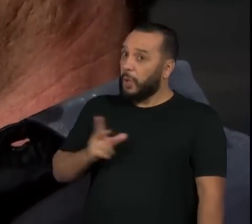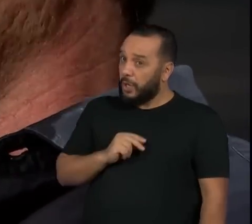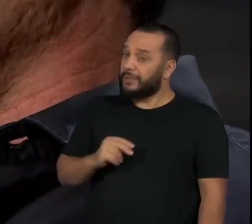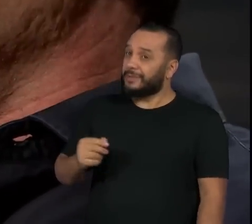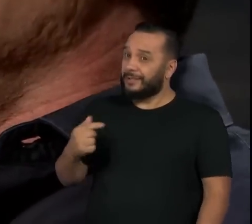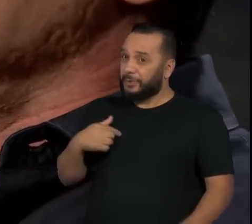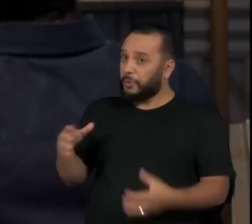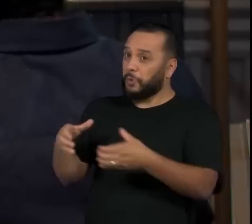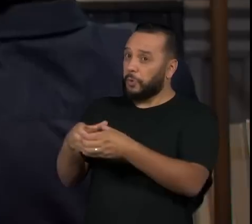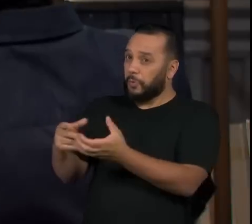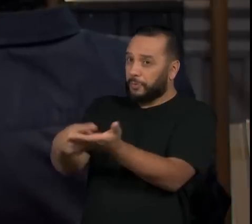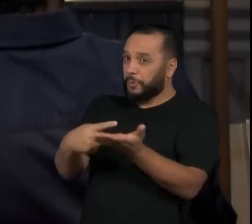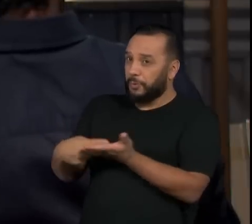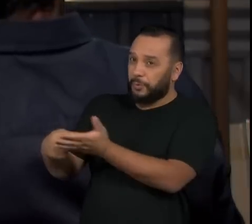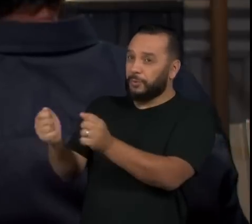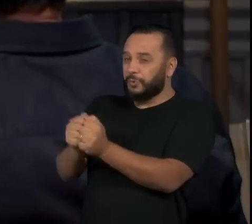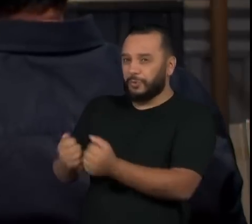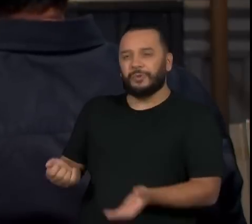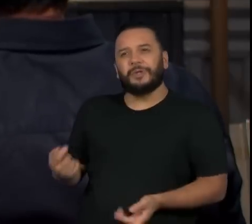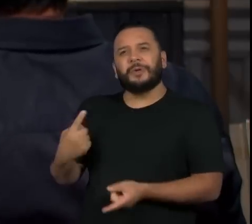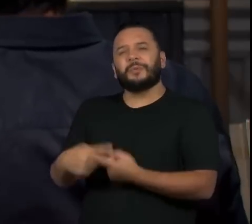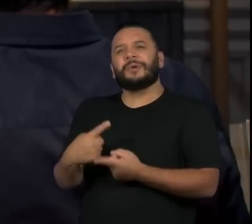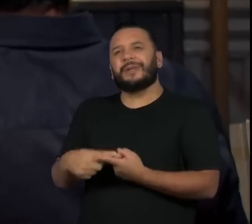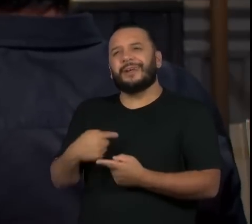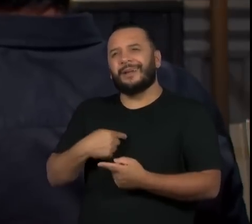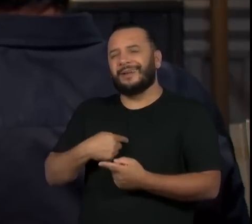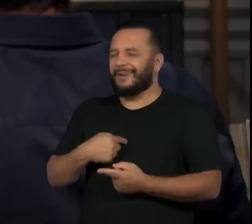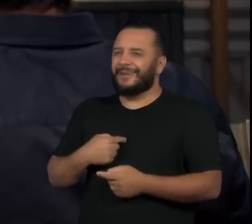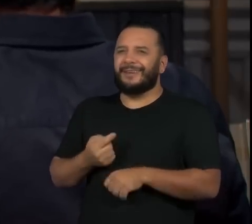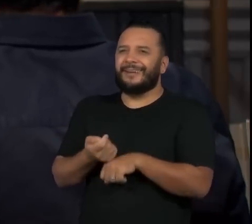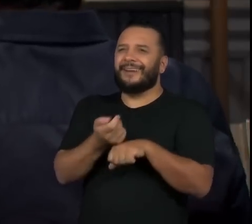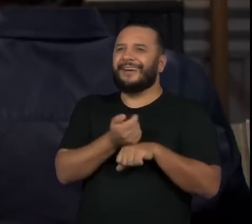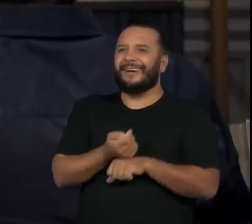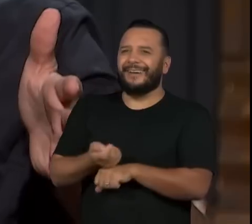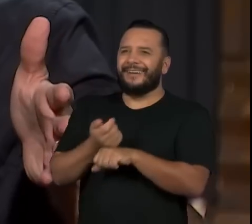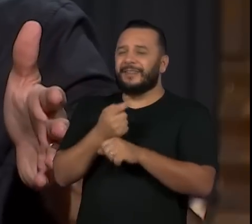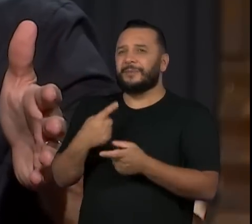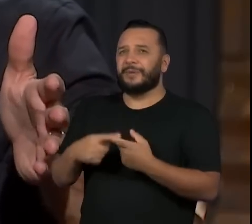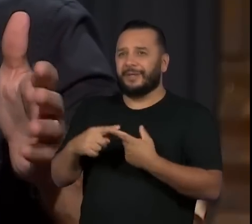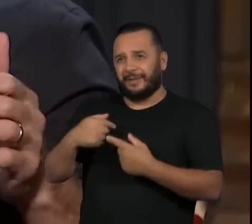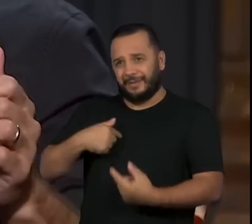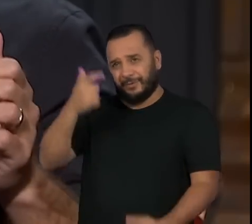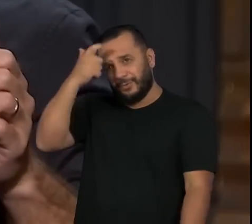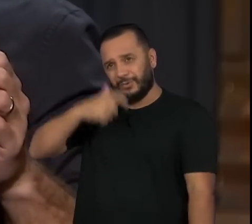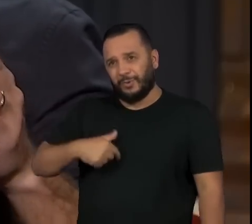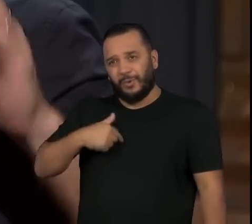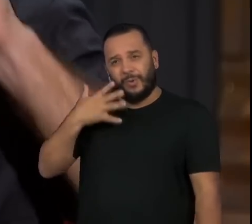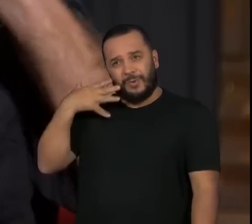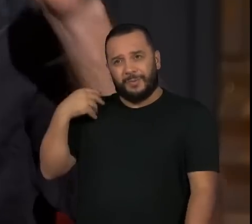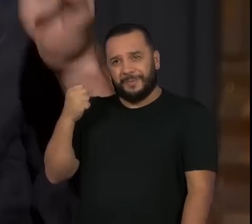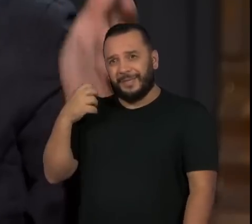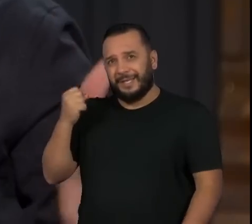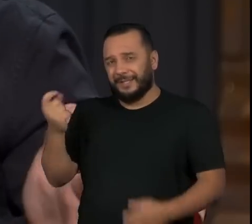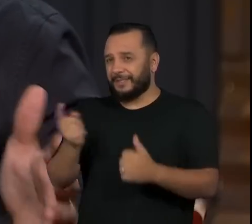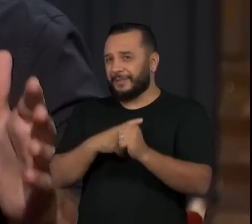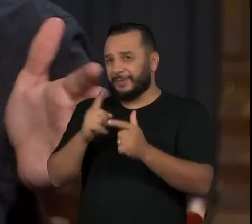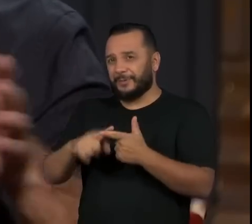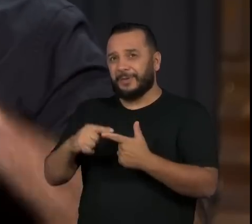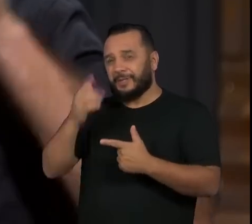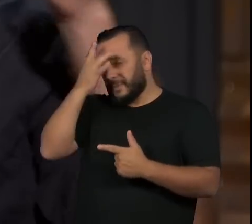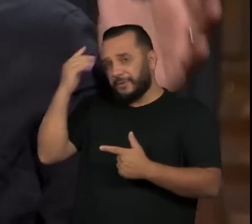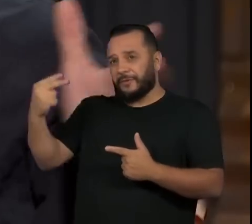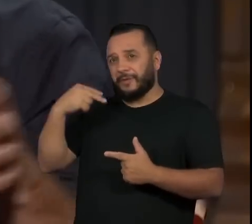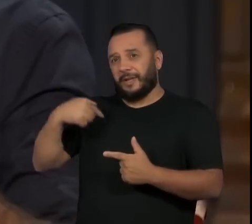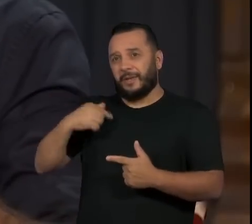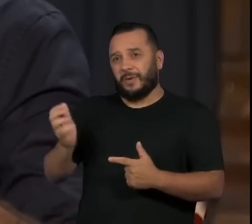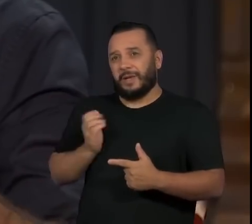aqui, né? Tamo junto. E por que engana um pouco? Porque eu sou um cara, branco, eu sou um cara visto como rico, e realmente